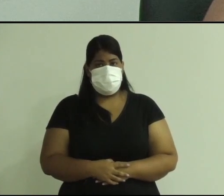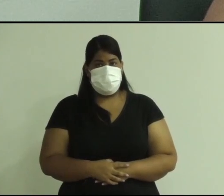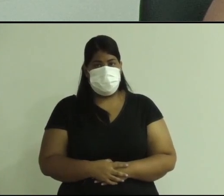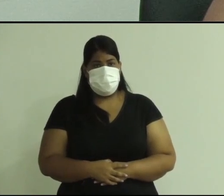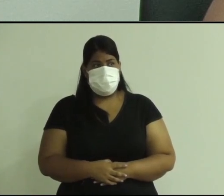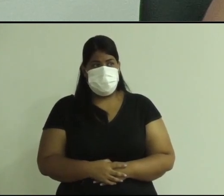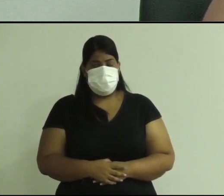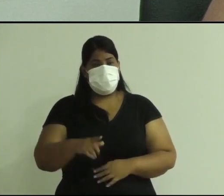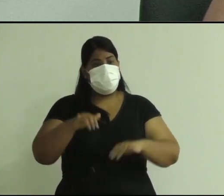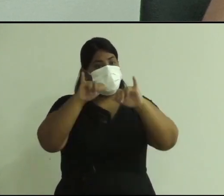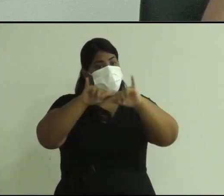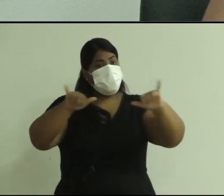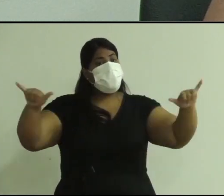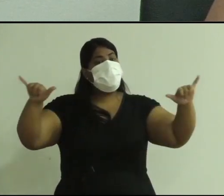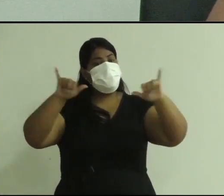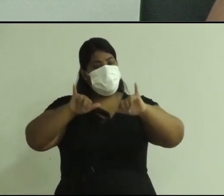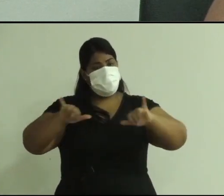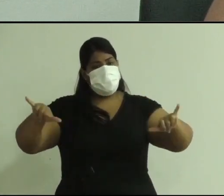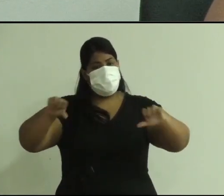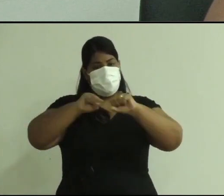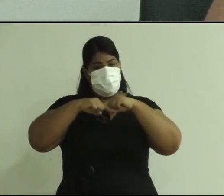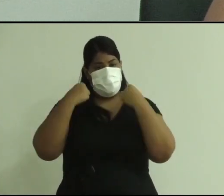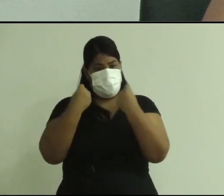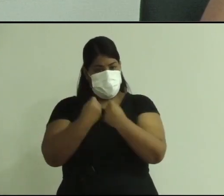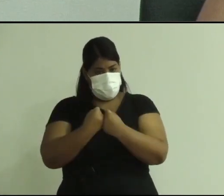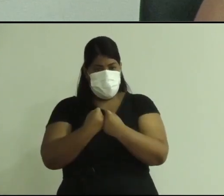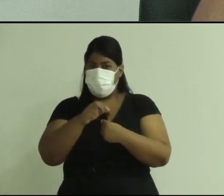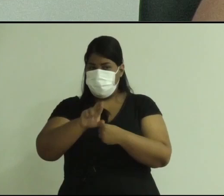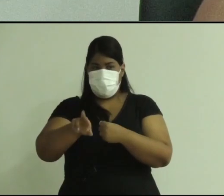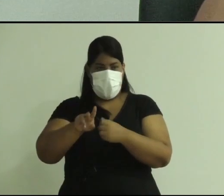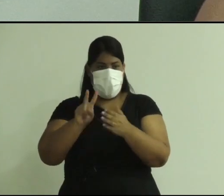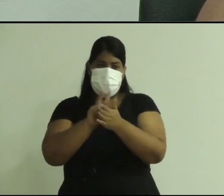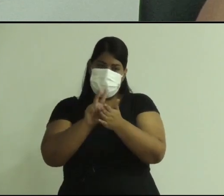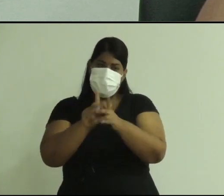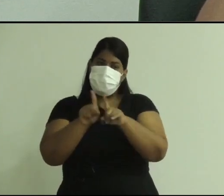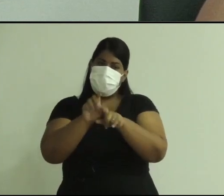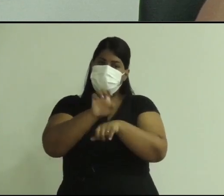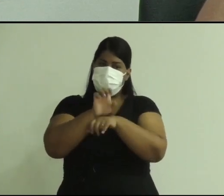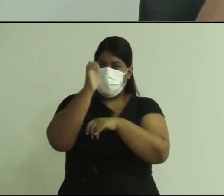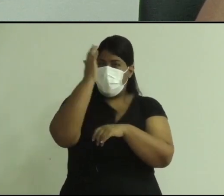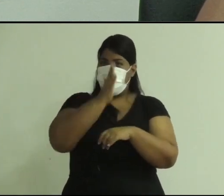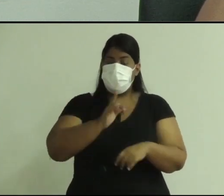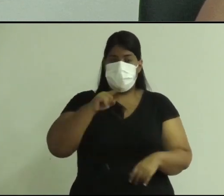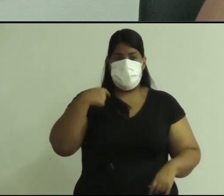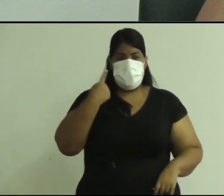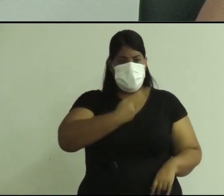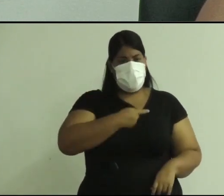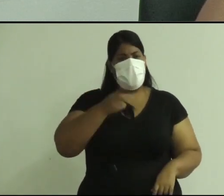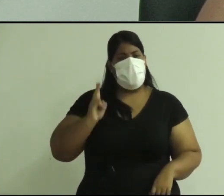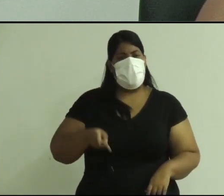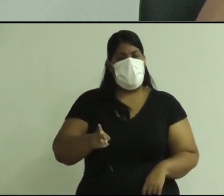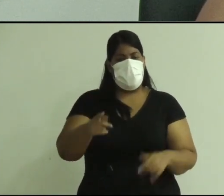Isso para dizer a tanto a sociedade não indígena, como também para o Estado brasileiro, que nós não arredamos o